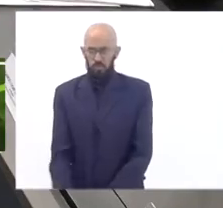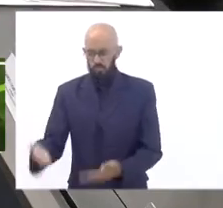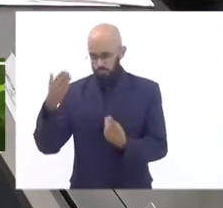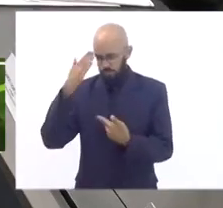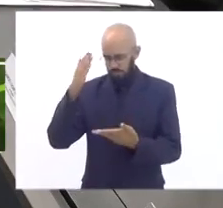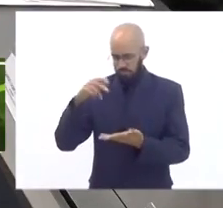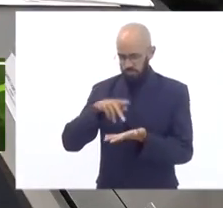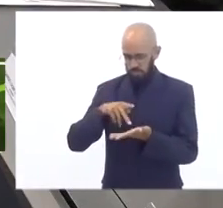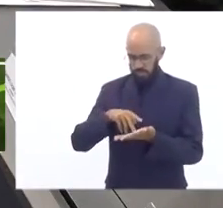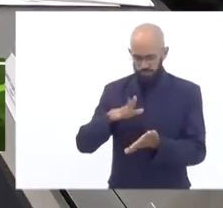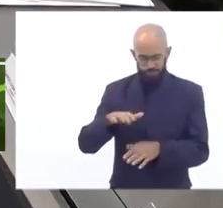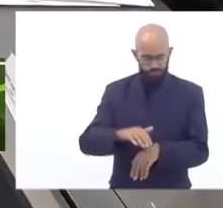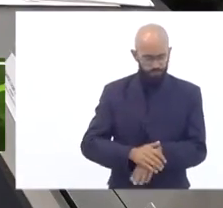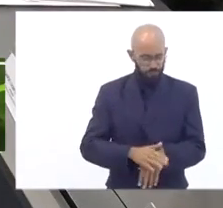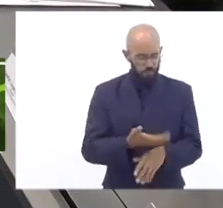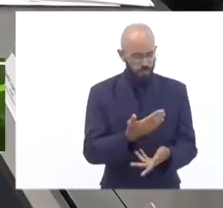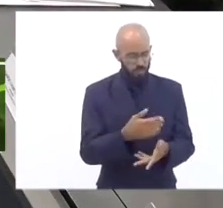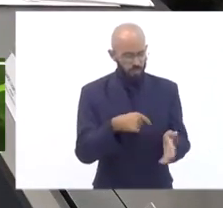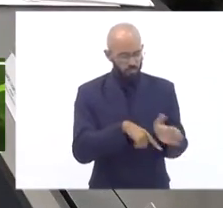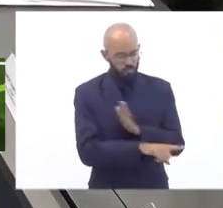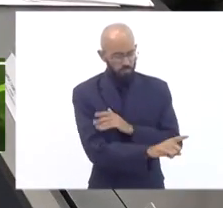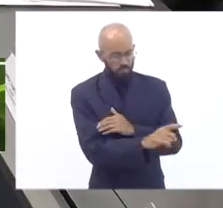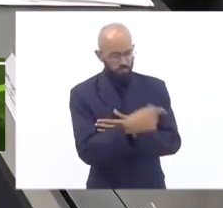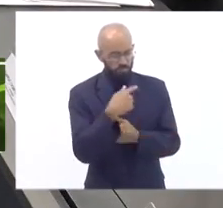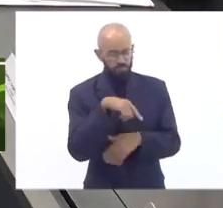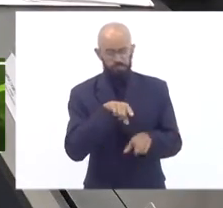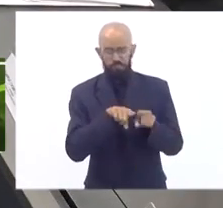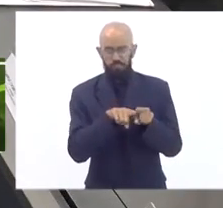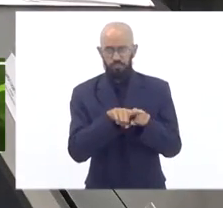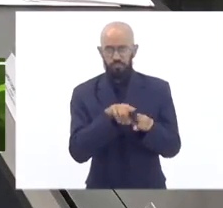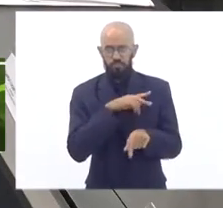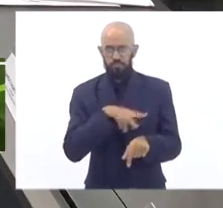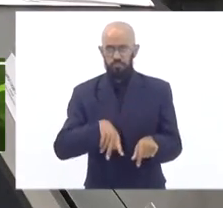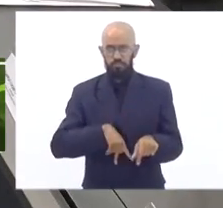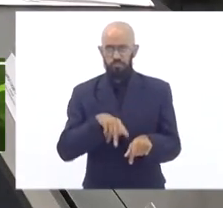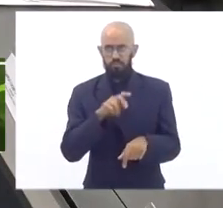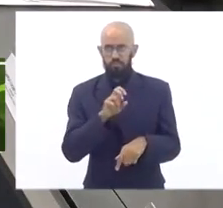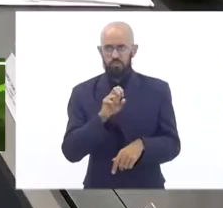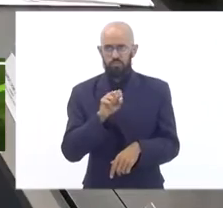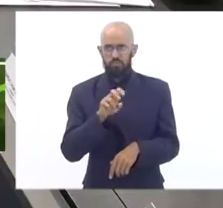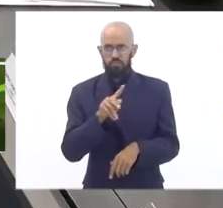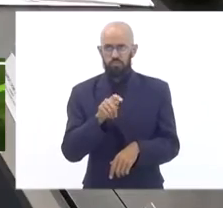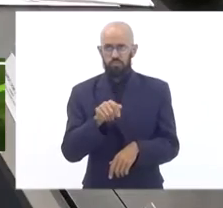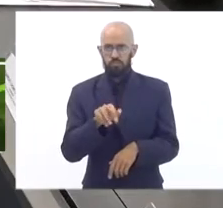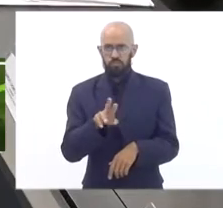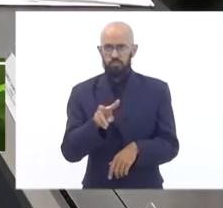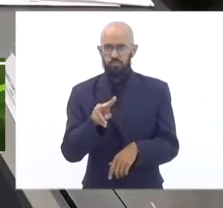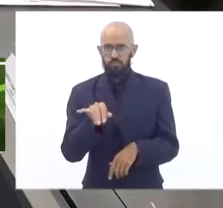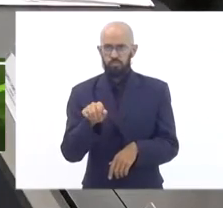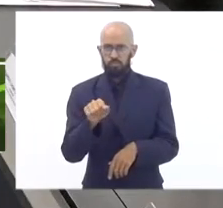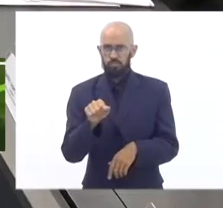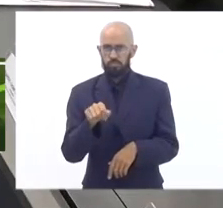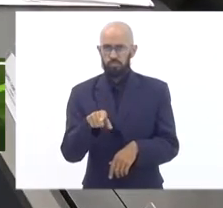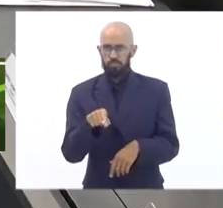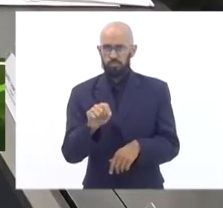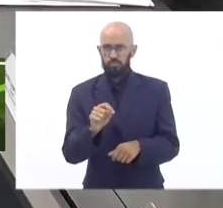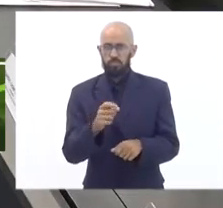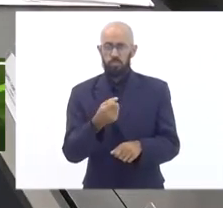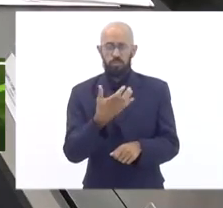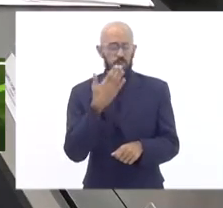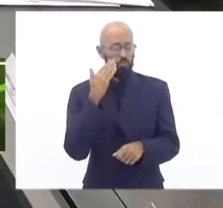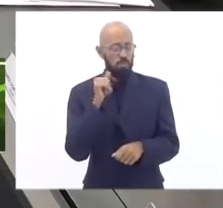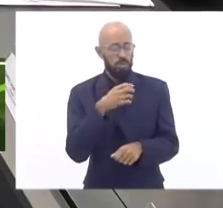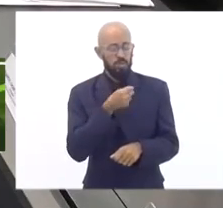presidente da Supervia e ver se a Secretaria de Transportes e a Getrans podem responder agora, porque eu fiz a pergunta inicialmente,